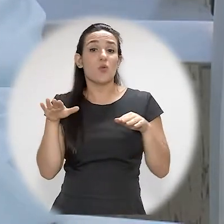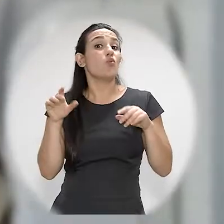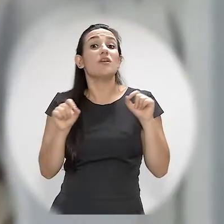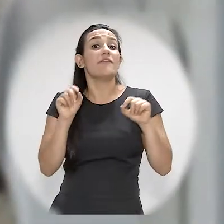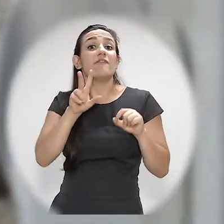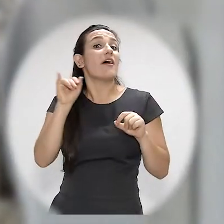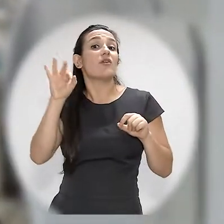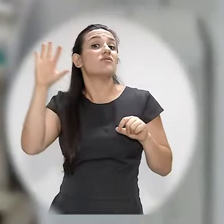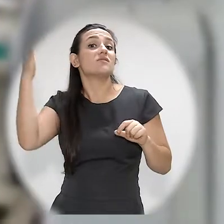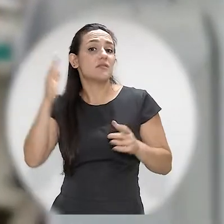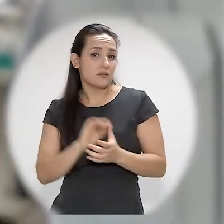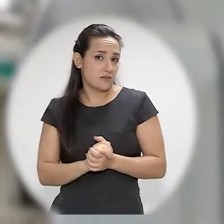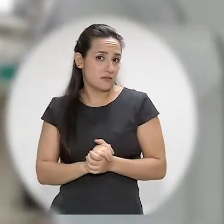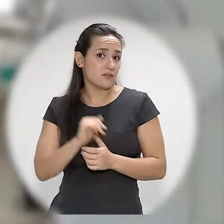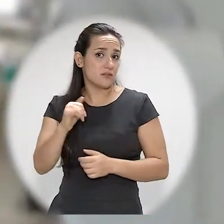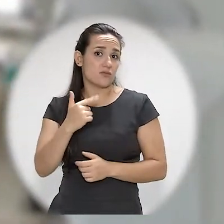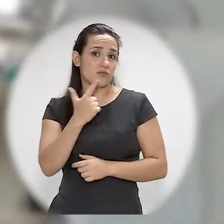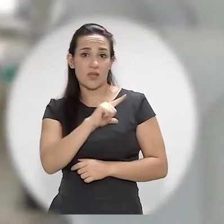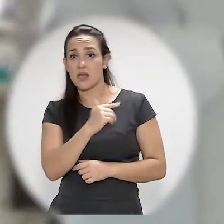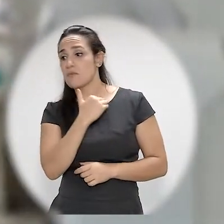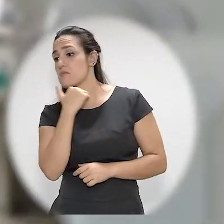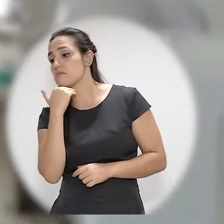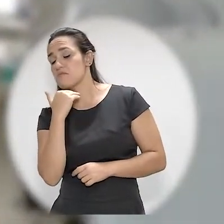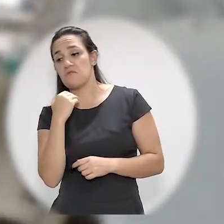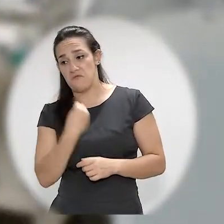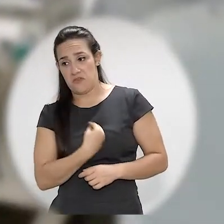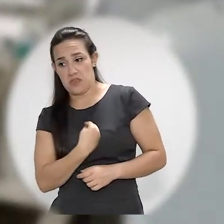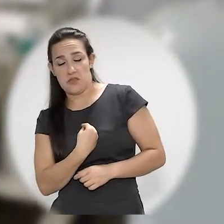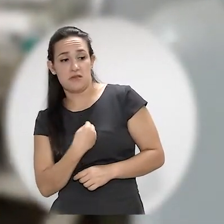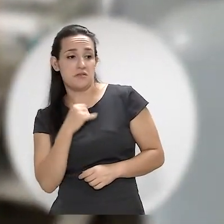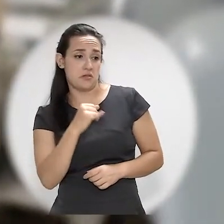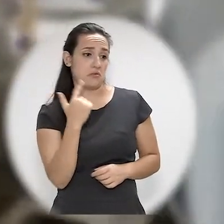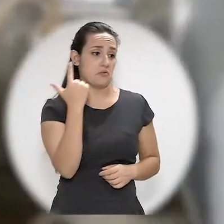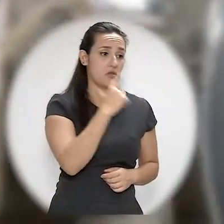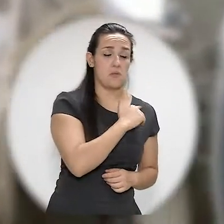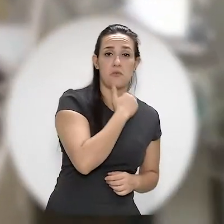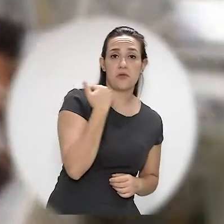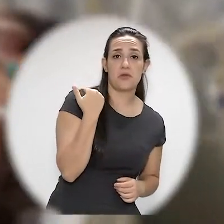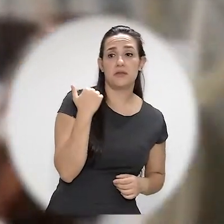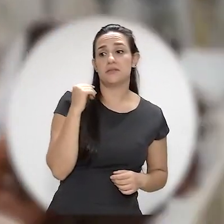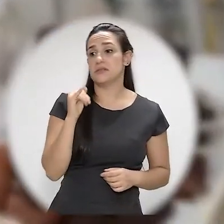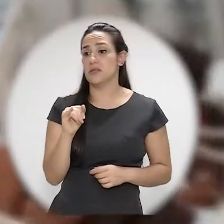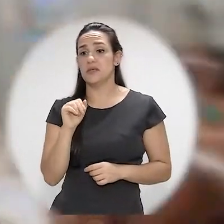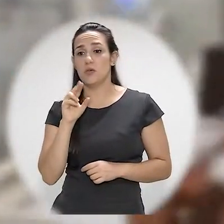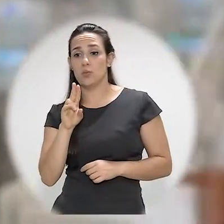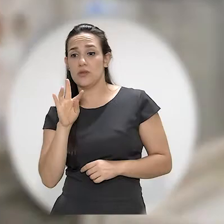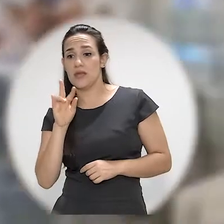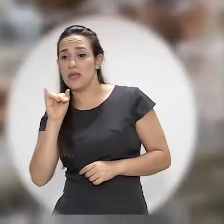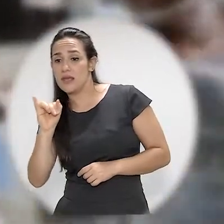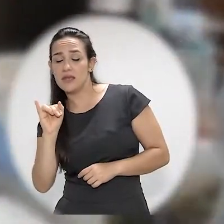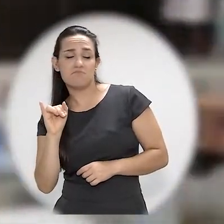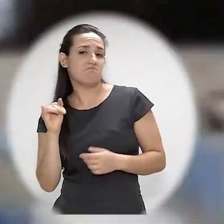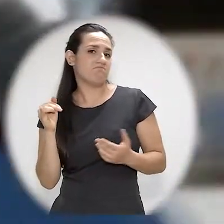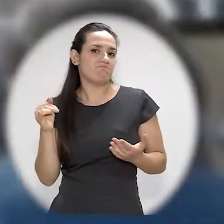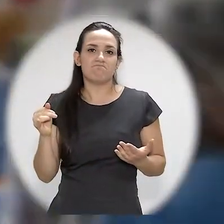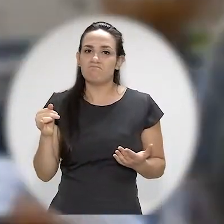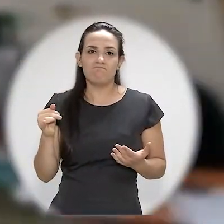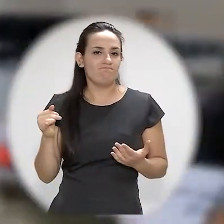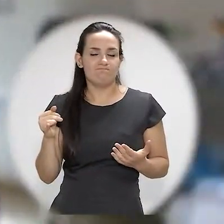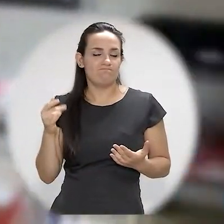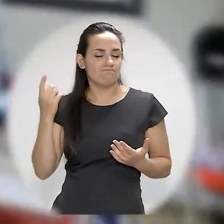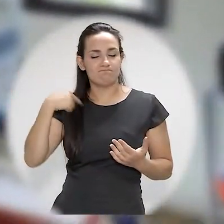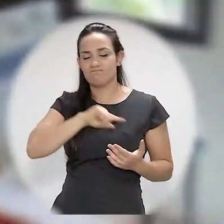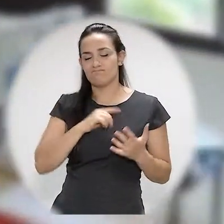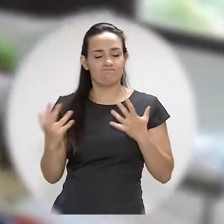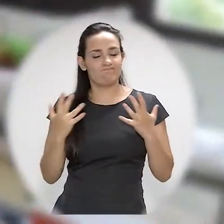ter. Se eles vão conseguir sair, se eles vão para uma unidade de terapia intensiva, se vão ser entubados. Então a gente tem que lidar com